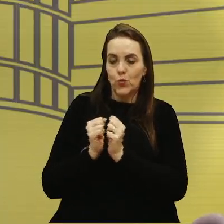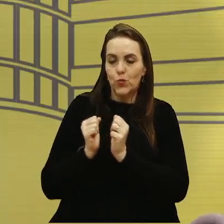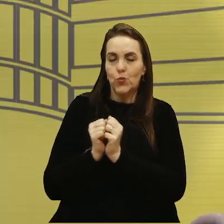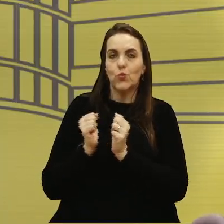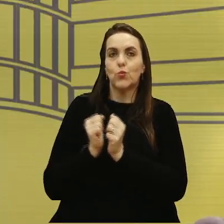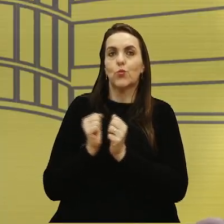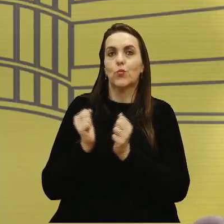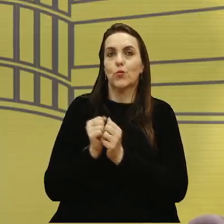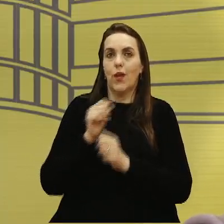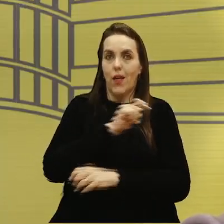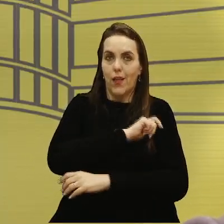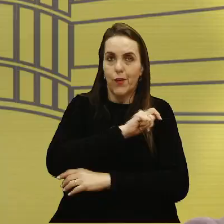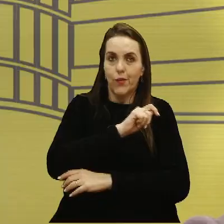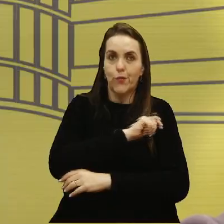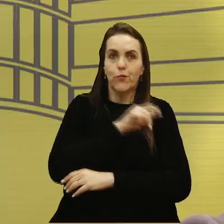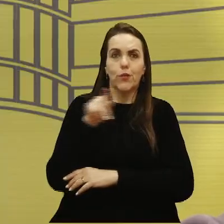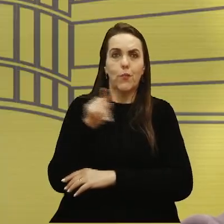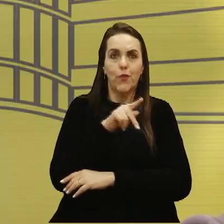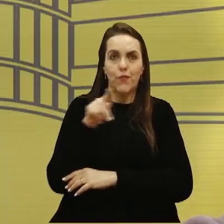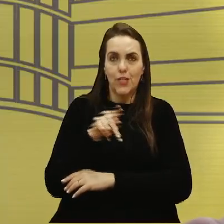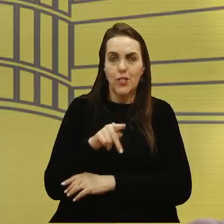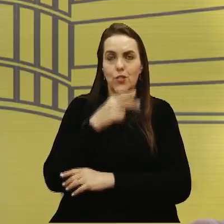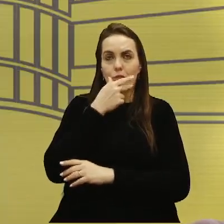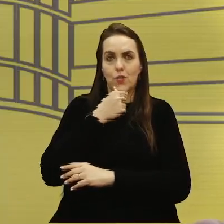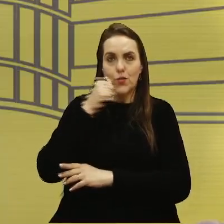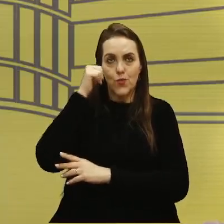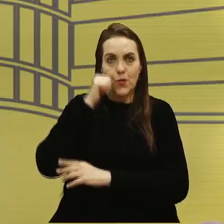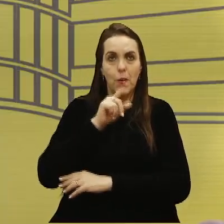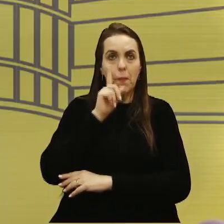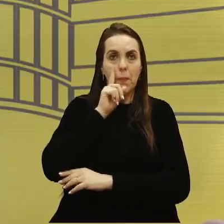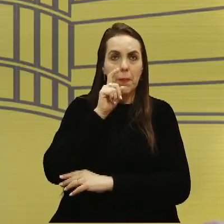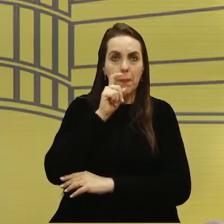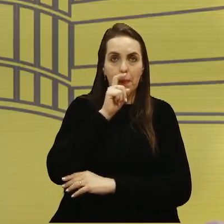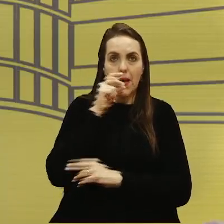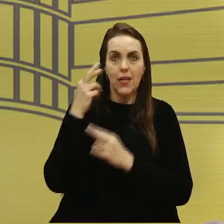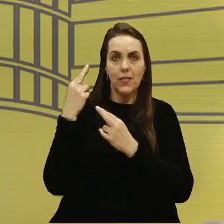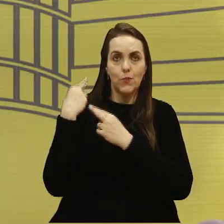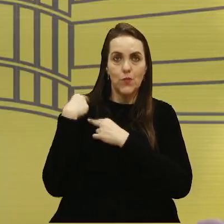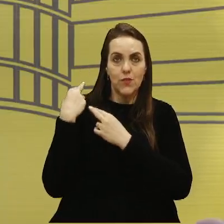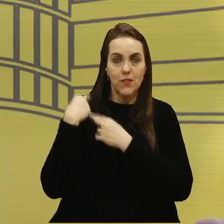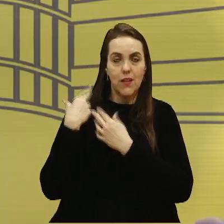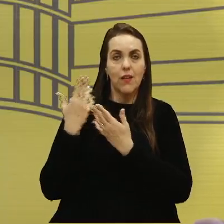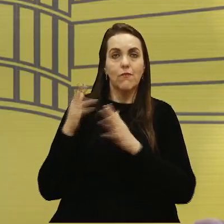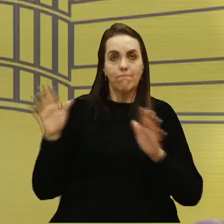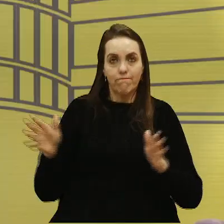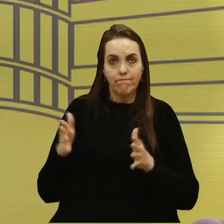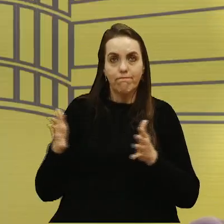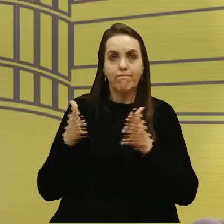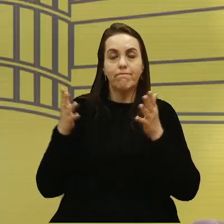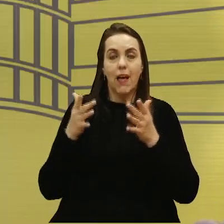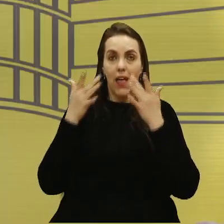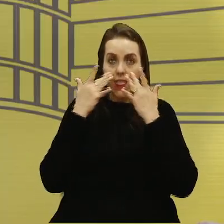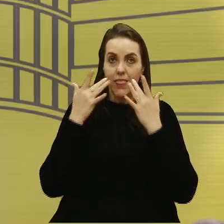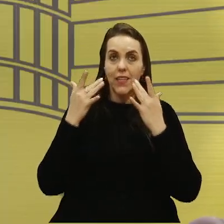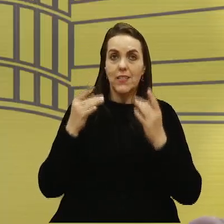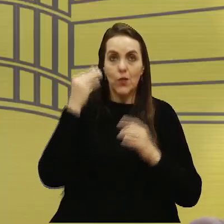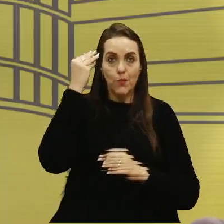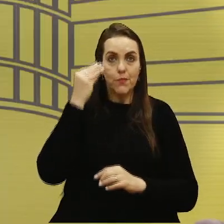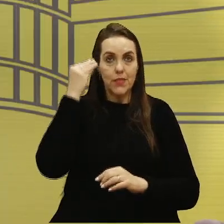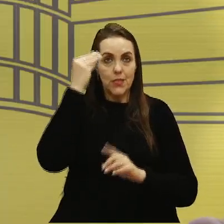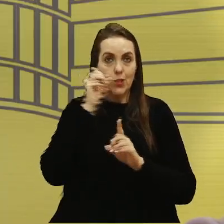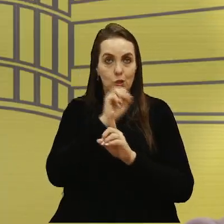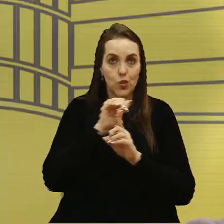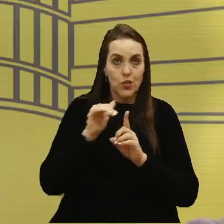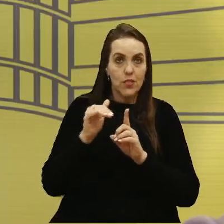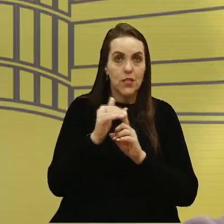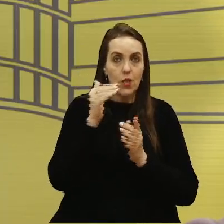estudantes, professores, professoras, pais responsáveis e promover, de fato, essa atenção psicossocial já ali